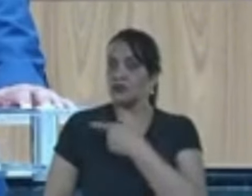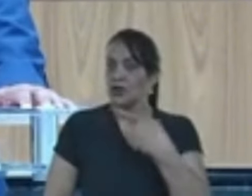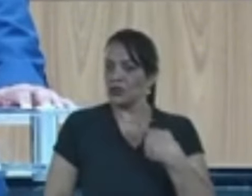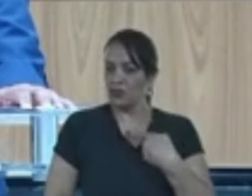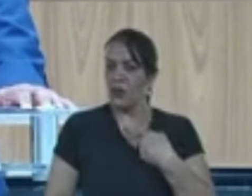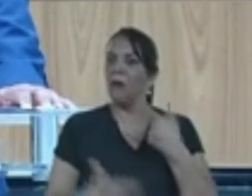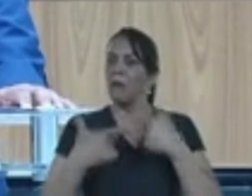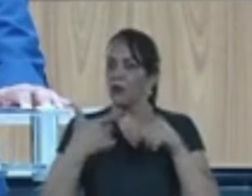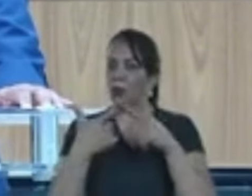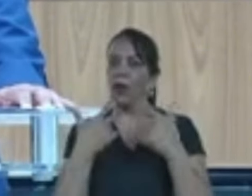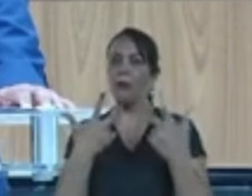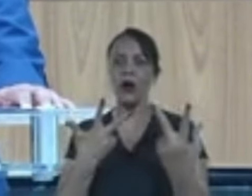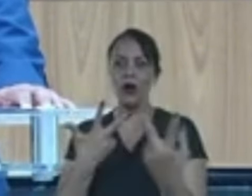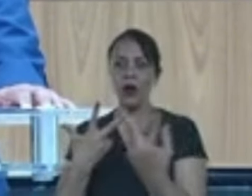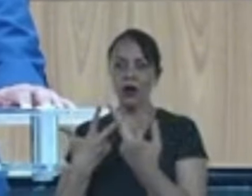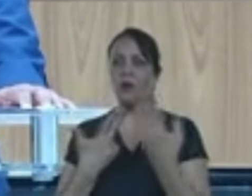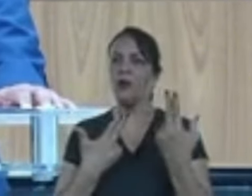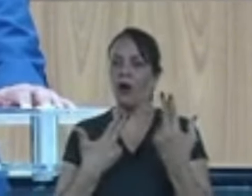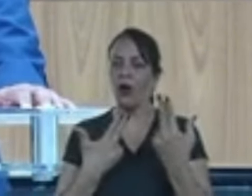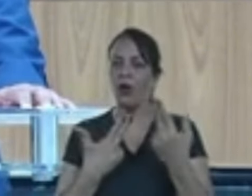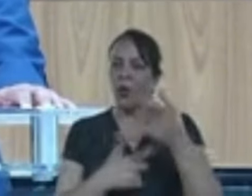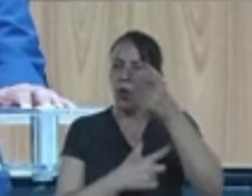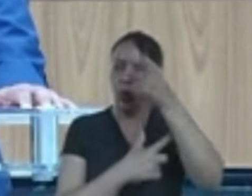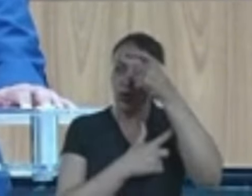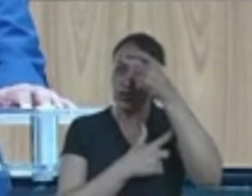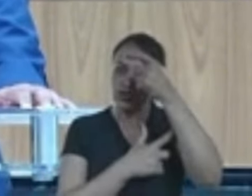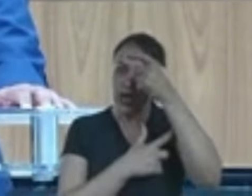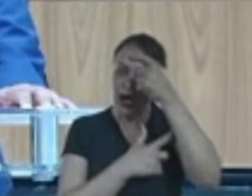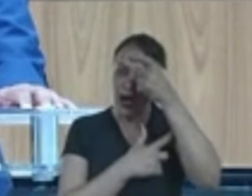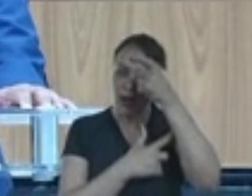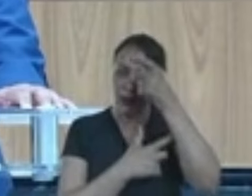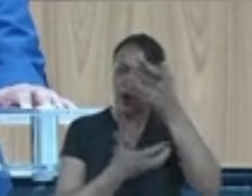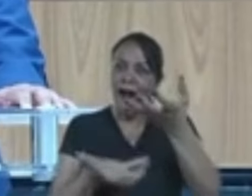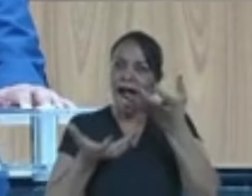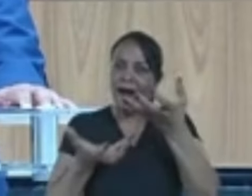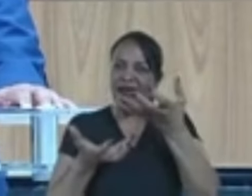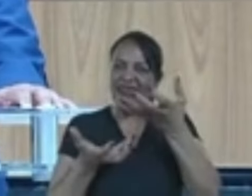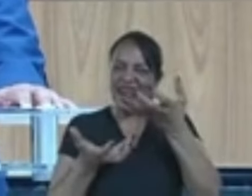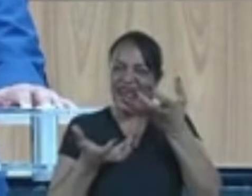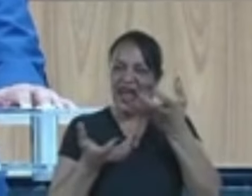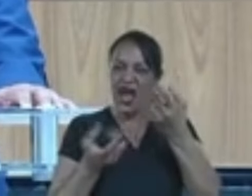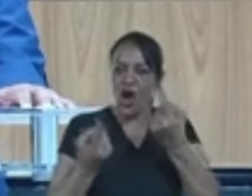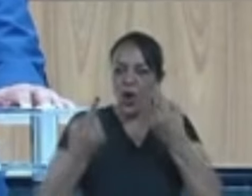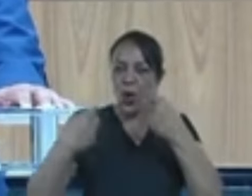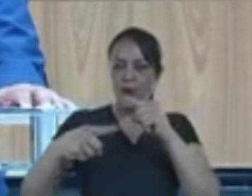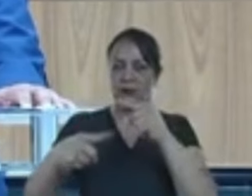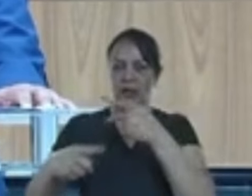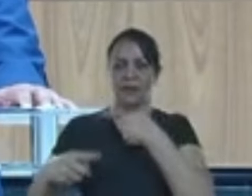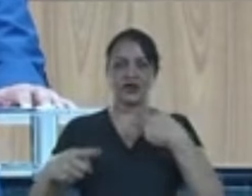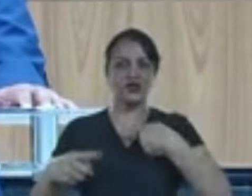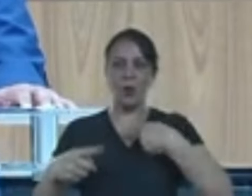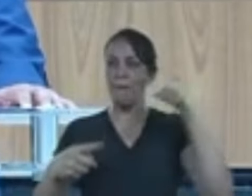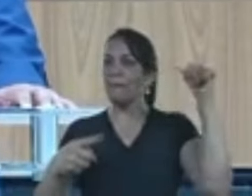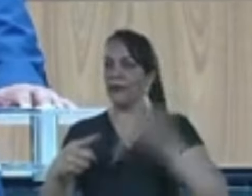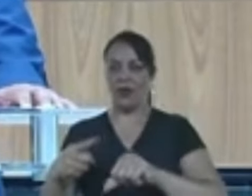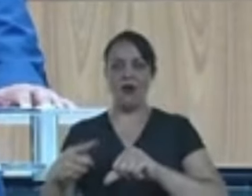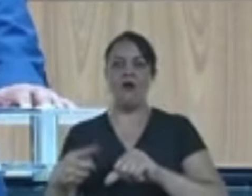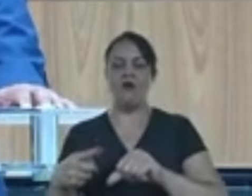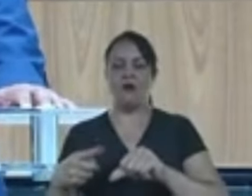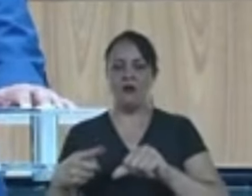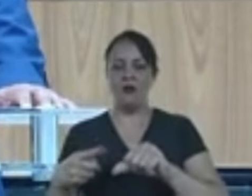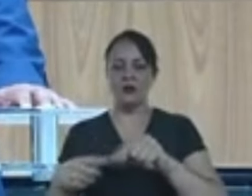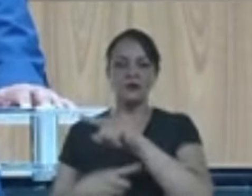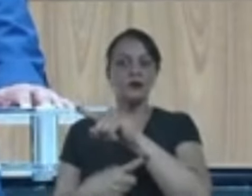acho que nós somos o alvo maior dentro dessa batalha toda, exatamente por sermos instrumentos de Deus